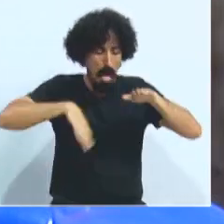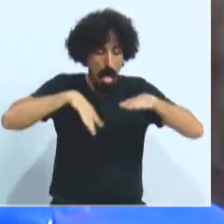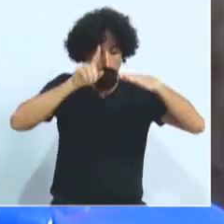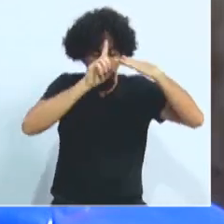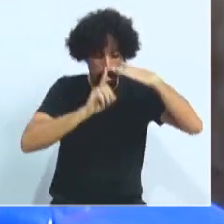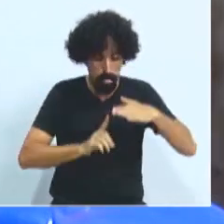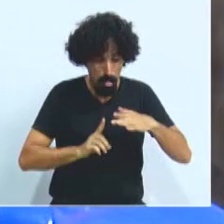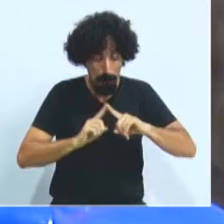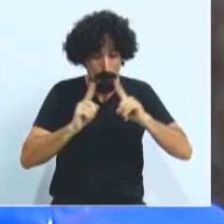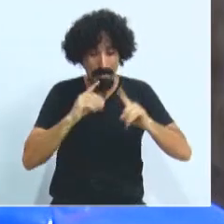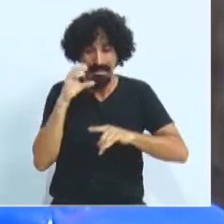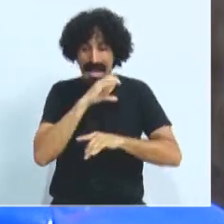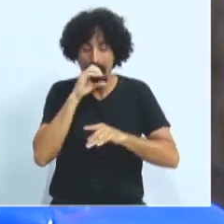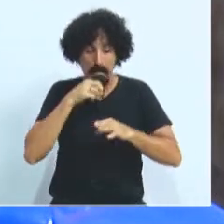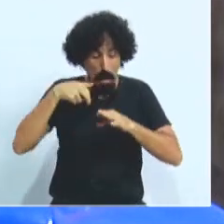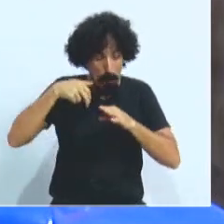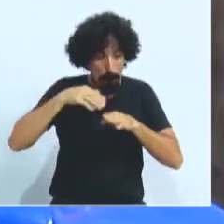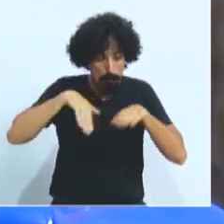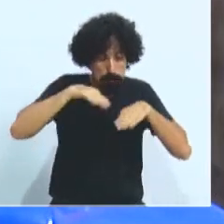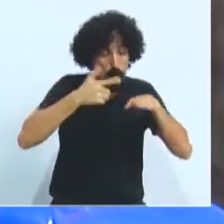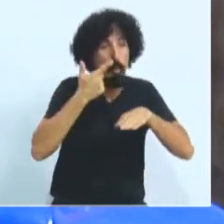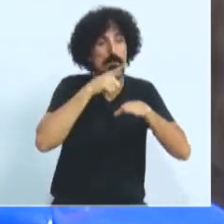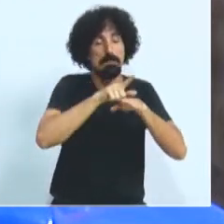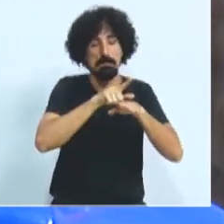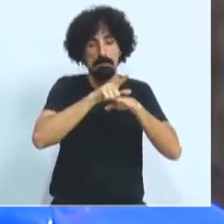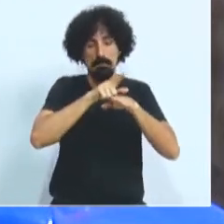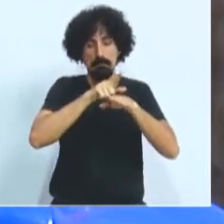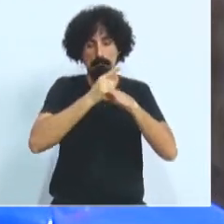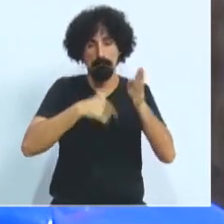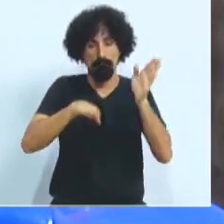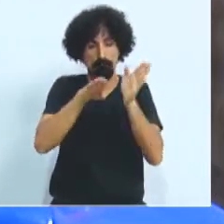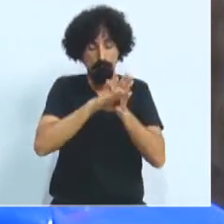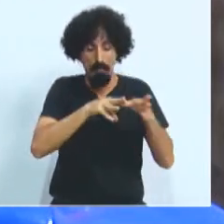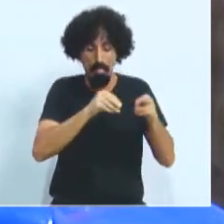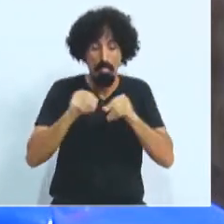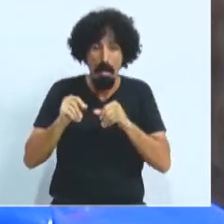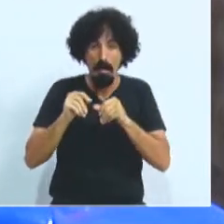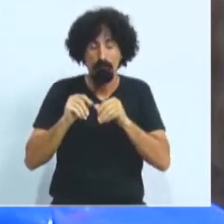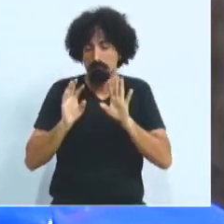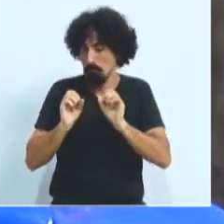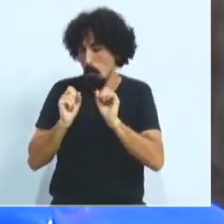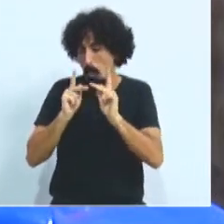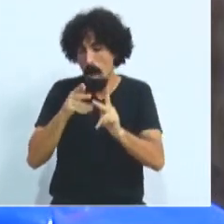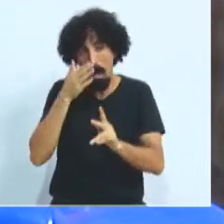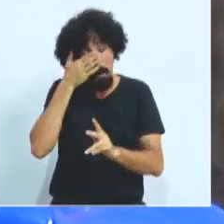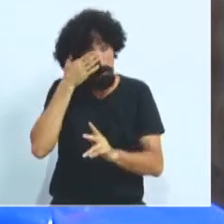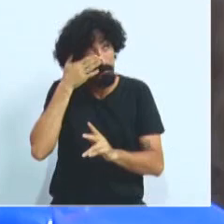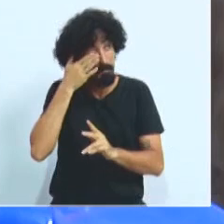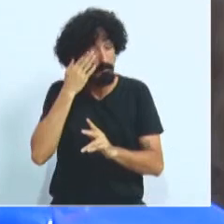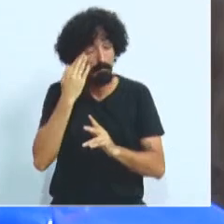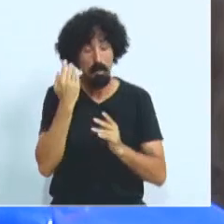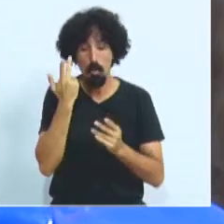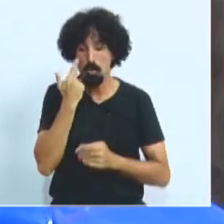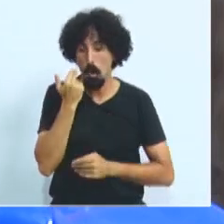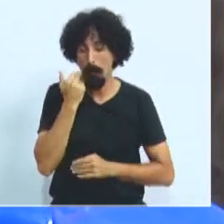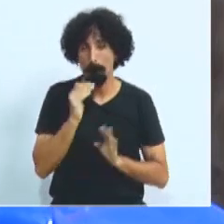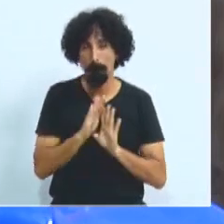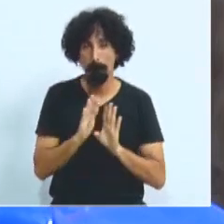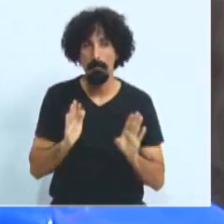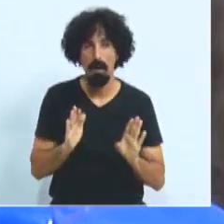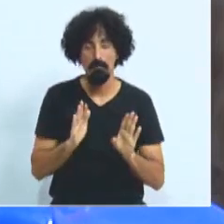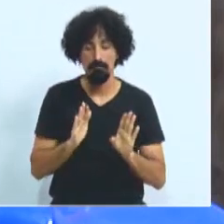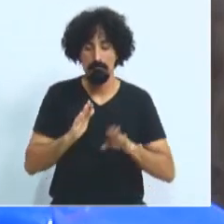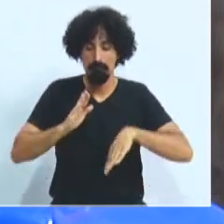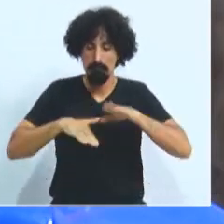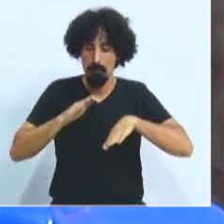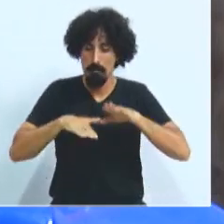água rápido, bebeu um pouco de água, teve o susto, tá tranquilo, ela precisa ali que a gente oferte oxigênio para ela. Às vezes ela se